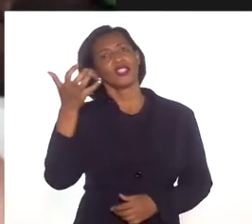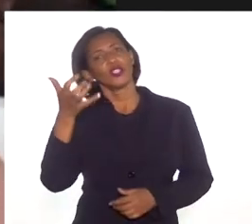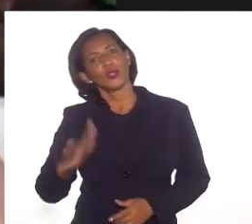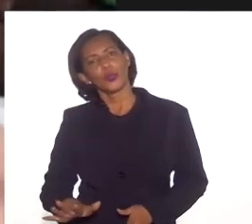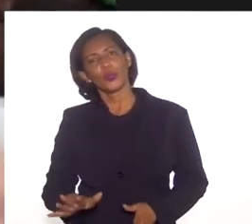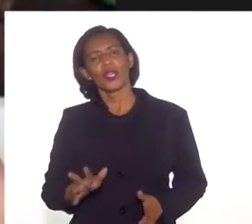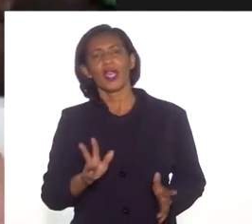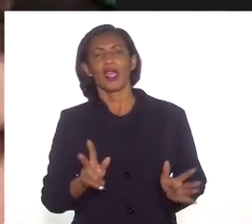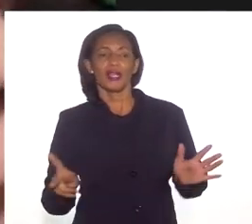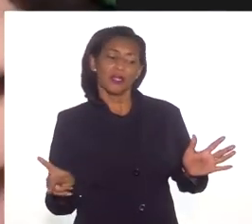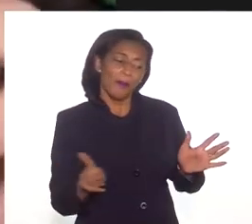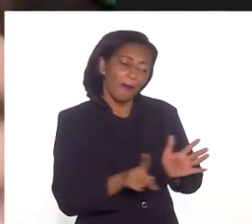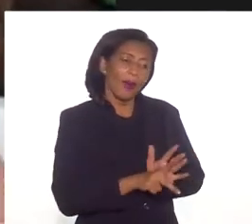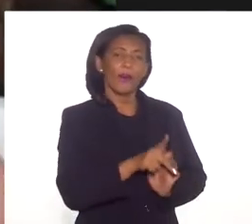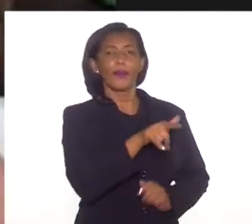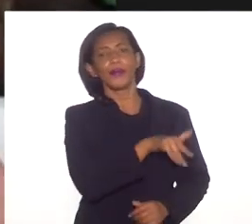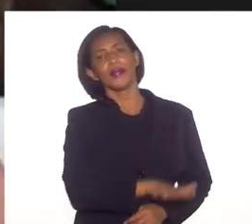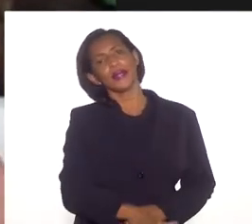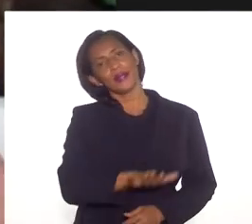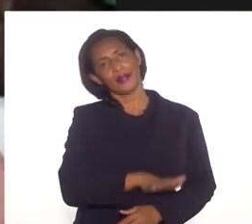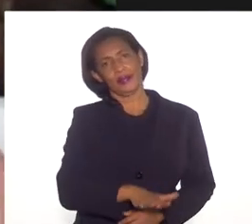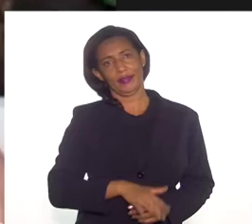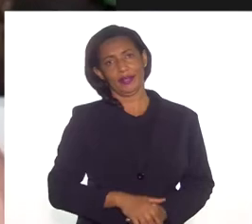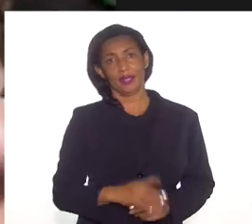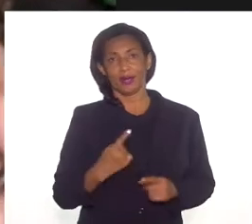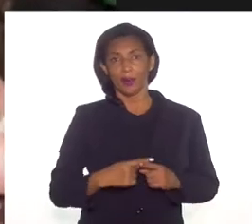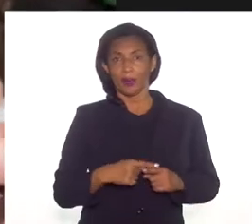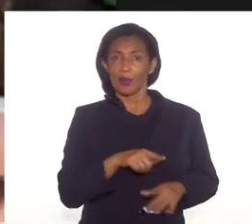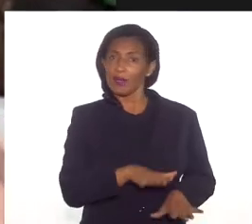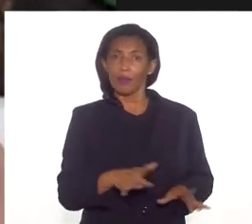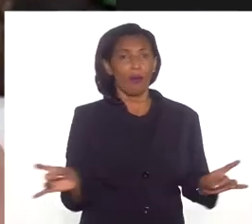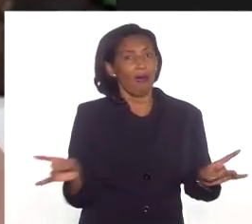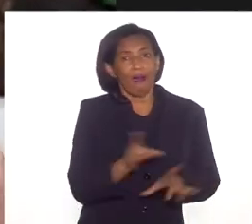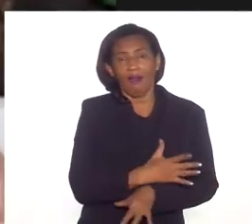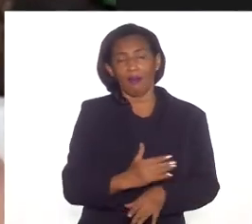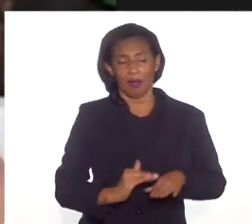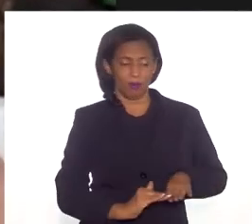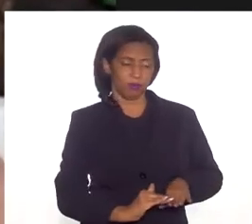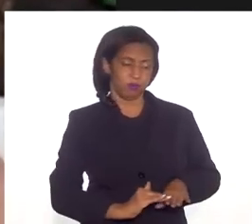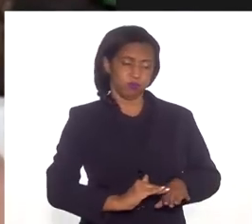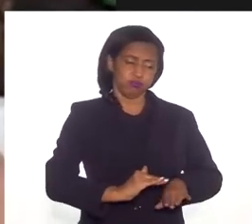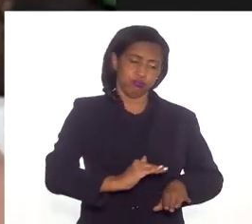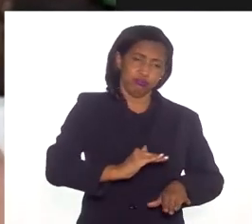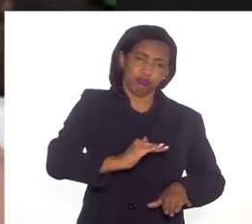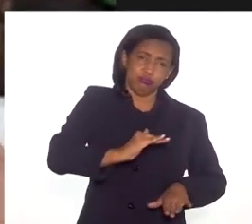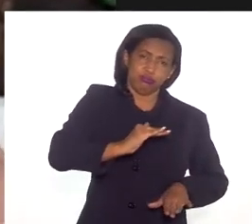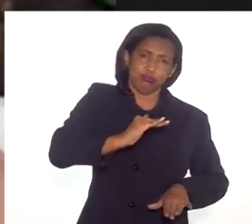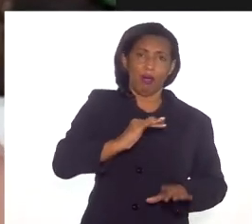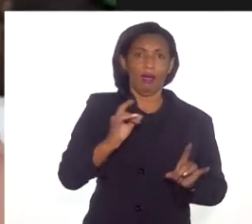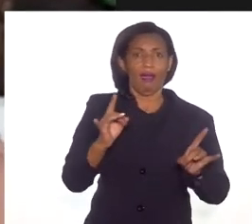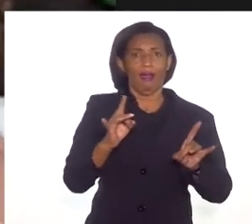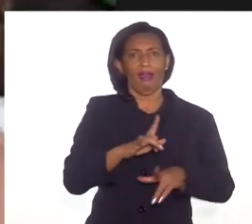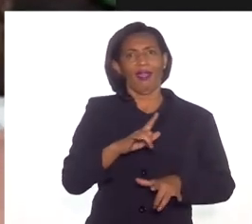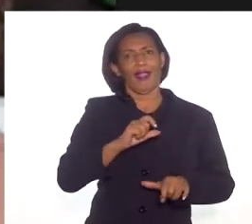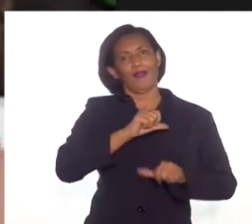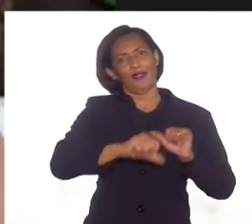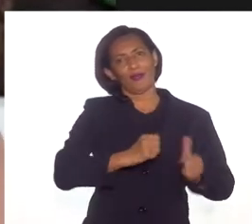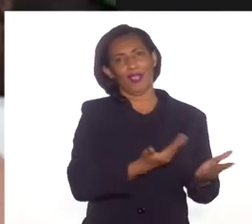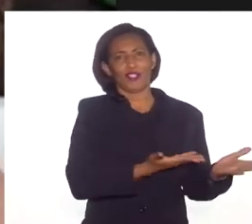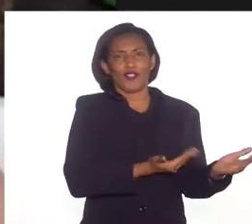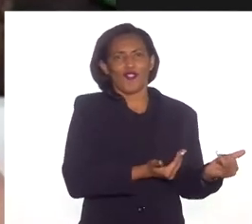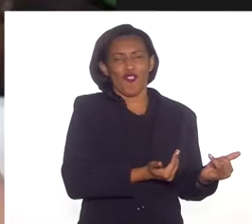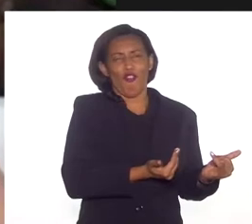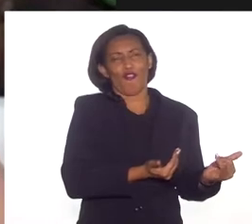outra coisa a não ser que ela seja criança. Porque daqui a pouquinho essa fase acaba e nós vamos precisar que ela seja